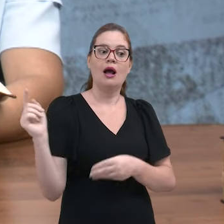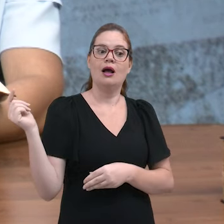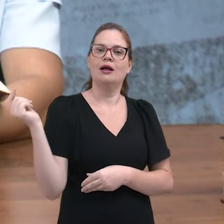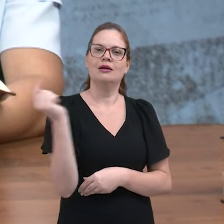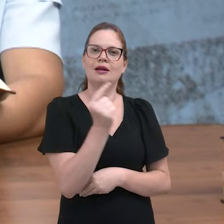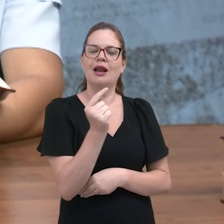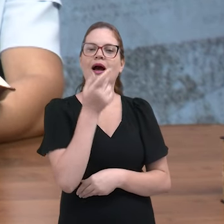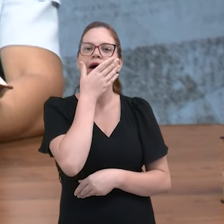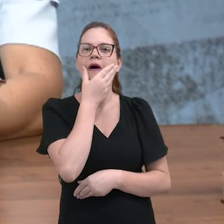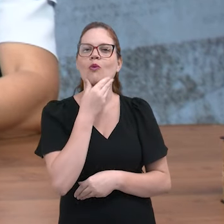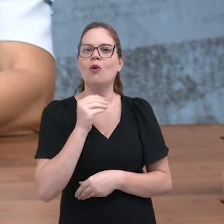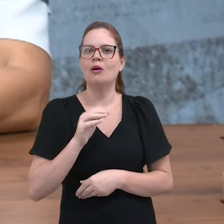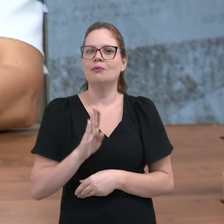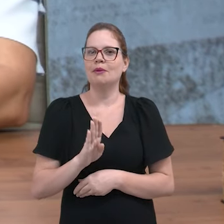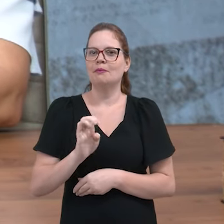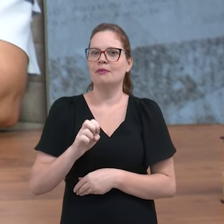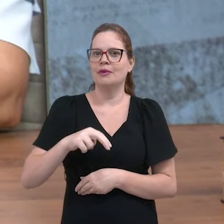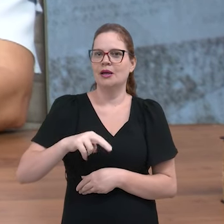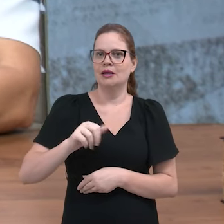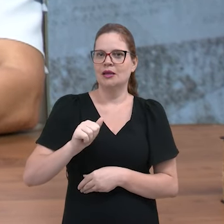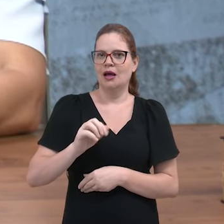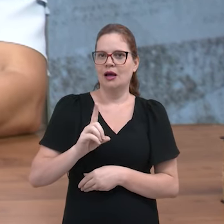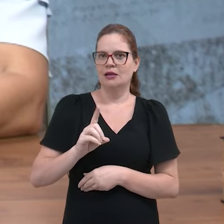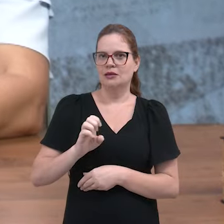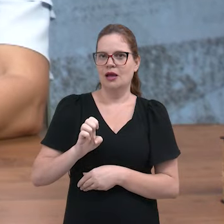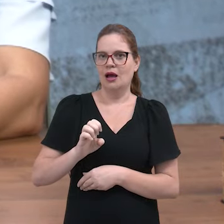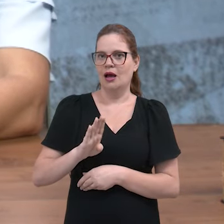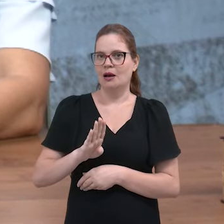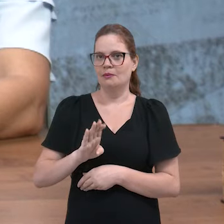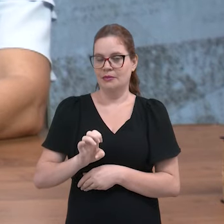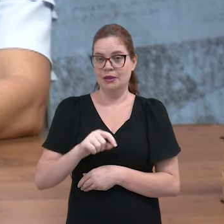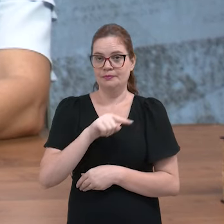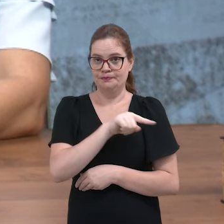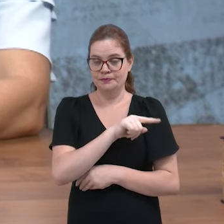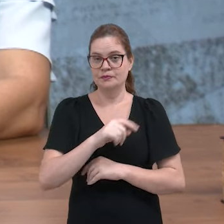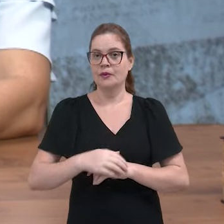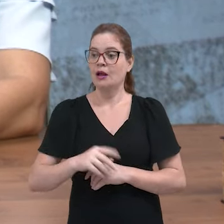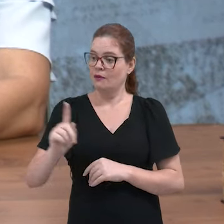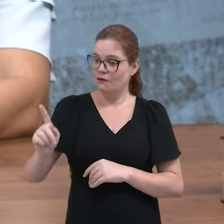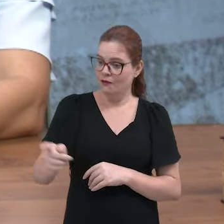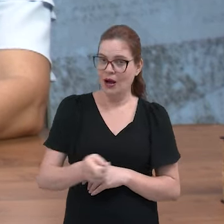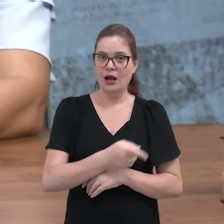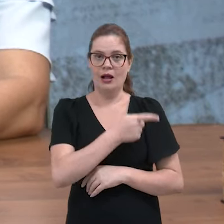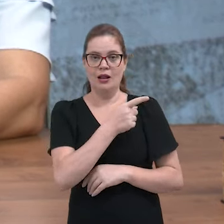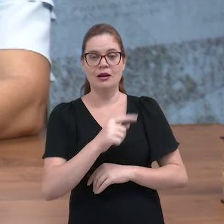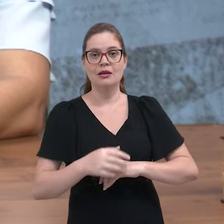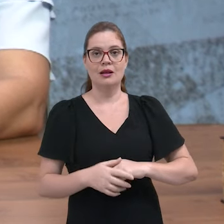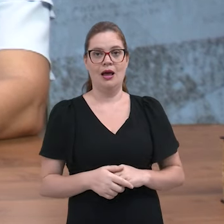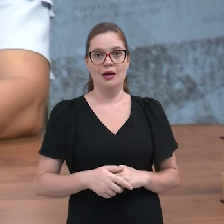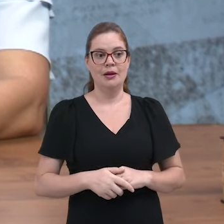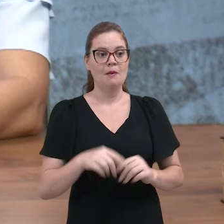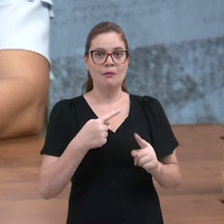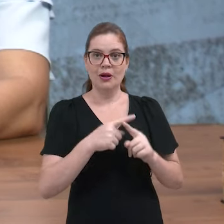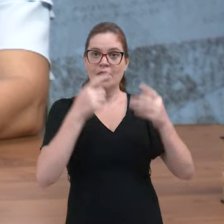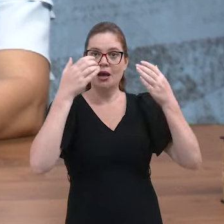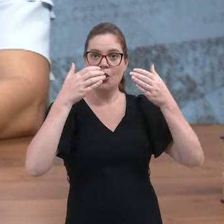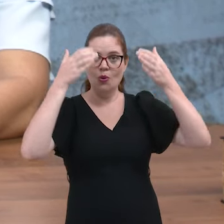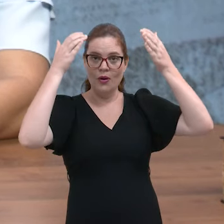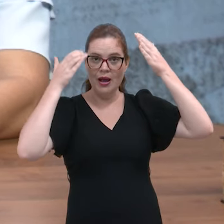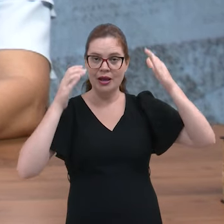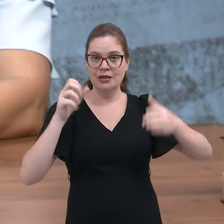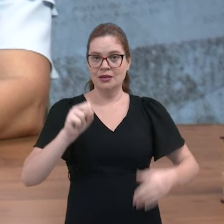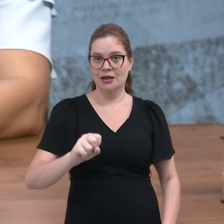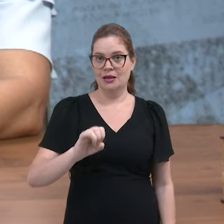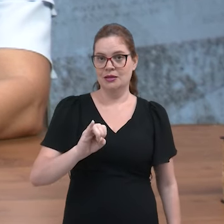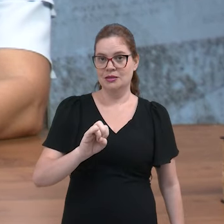enviou a Ben-Hadad, filho de Tabrimon, filho de Ezion, rei da Síria, que habitava